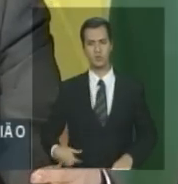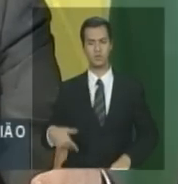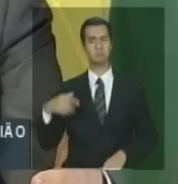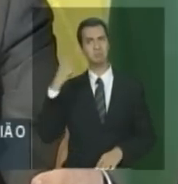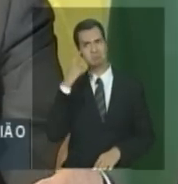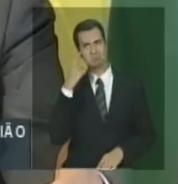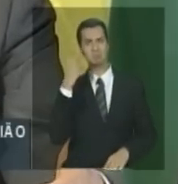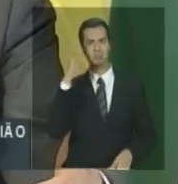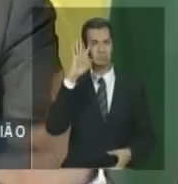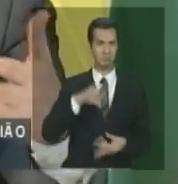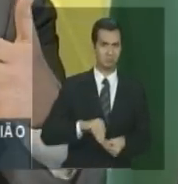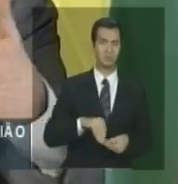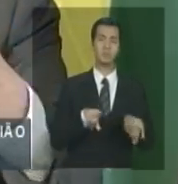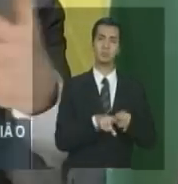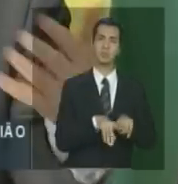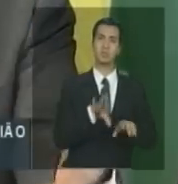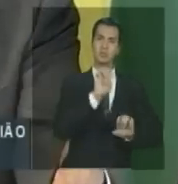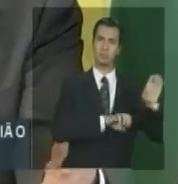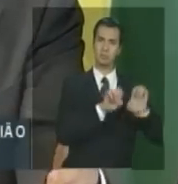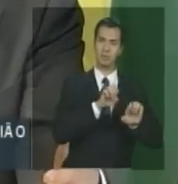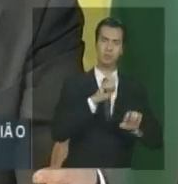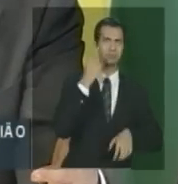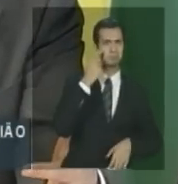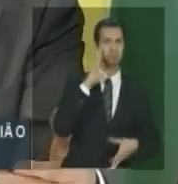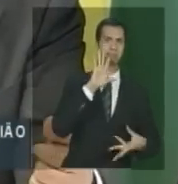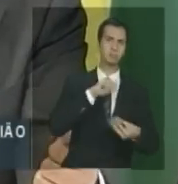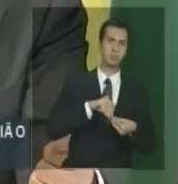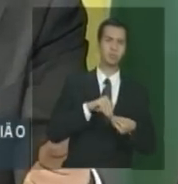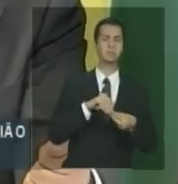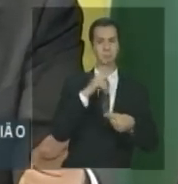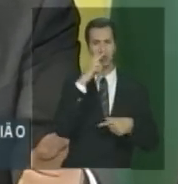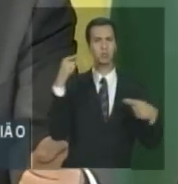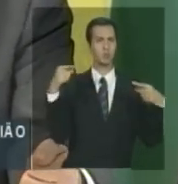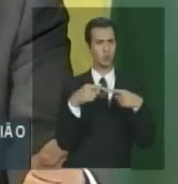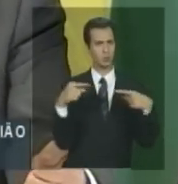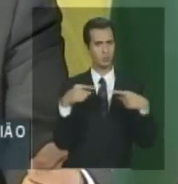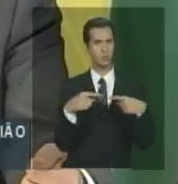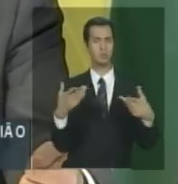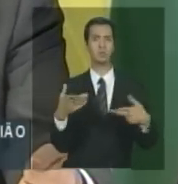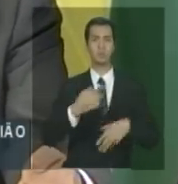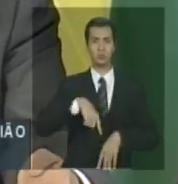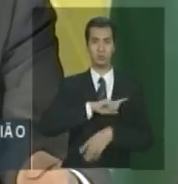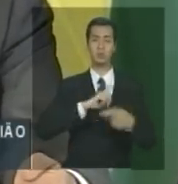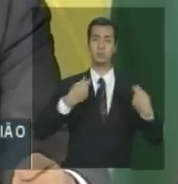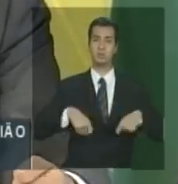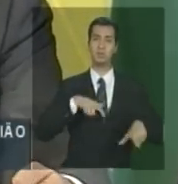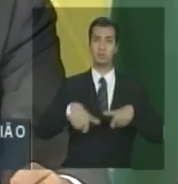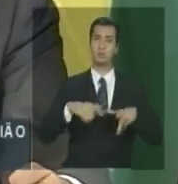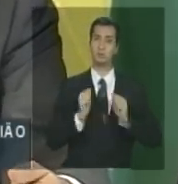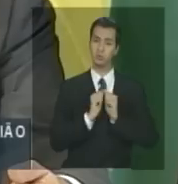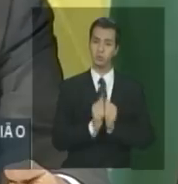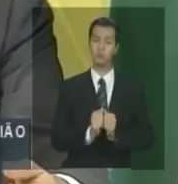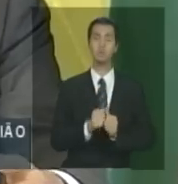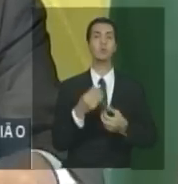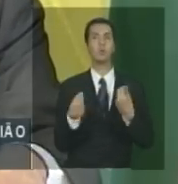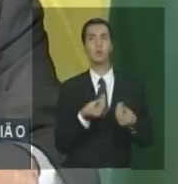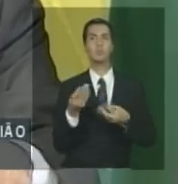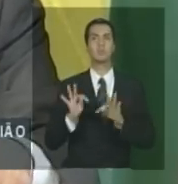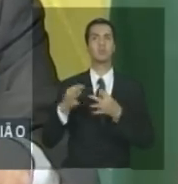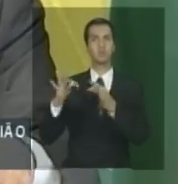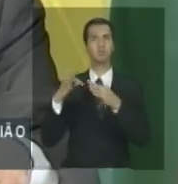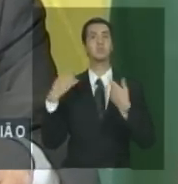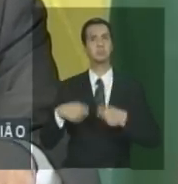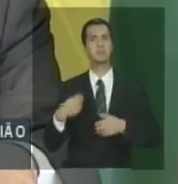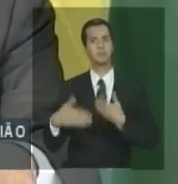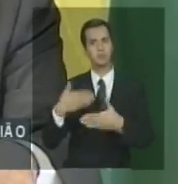e o que os empresários pensam. Nós temos que trabalhar em conjunto, aumentar, por exemplo, as inovações, o avanço